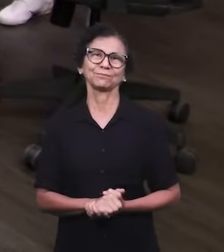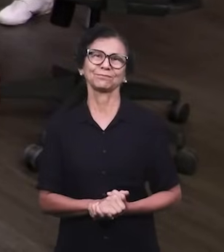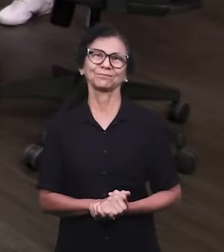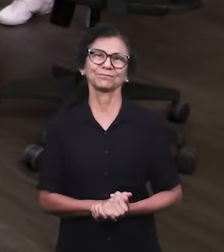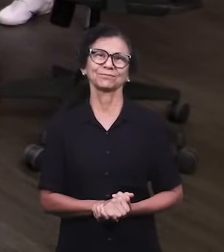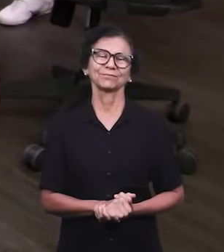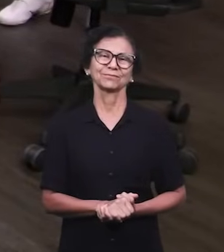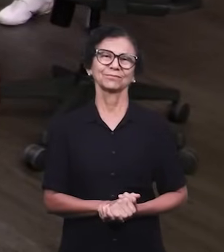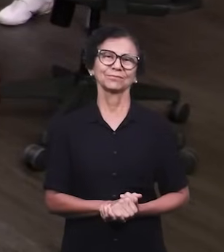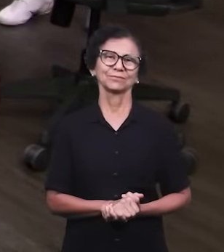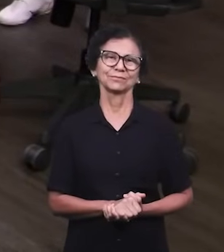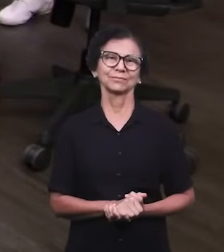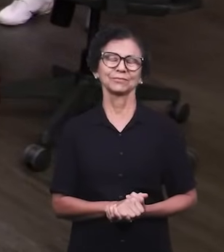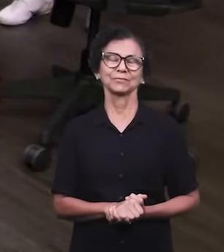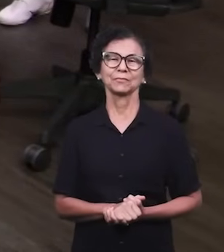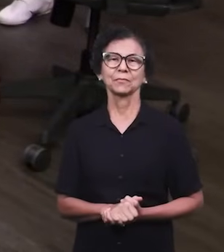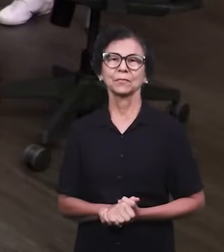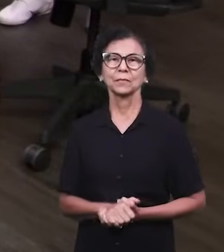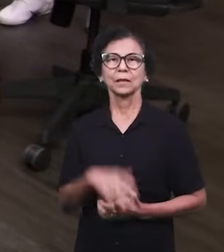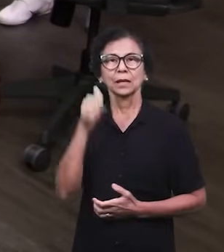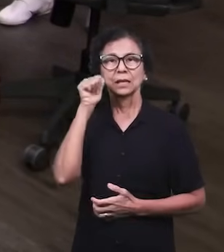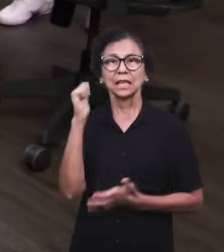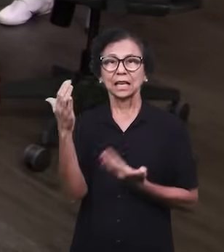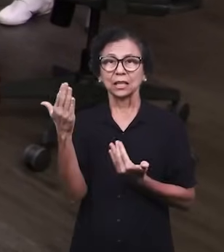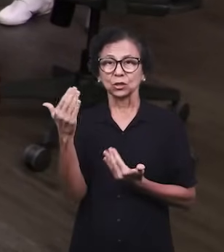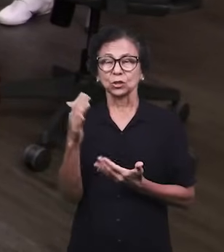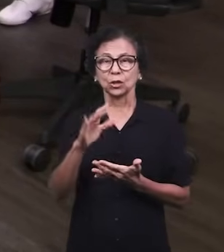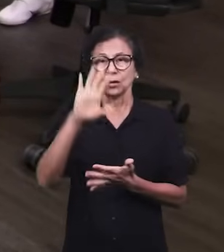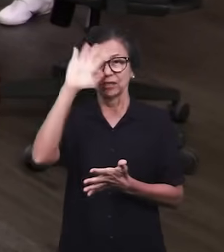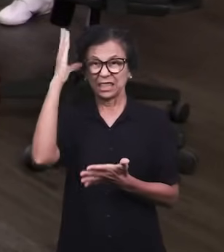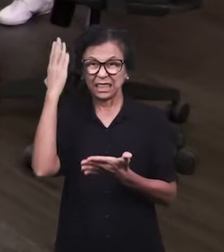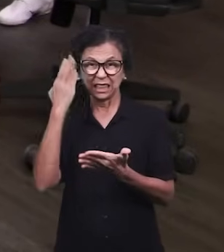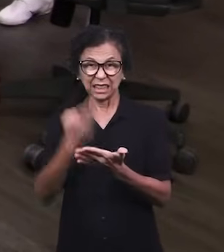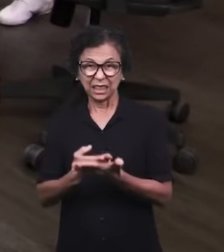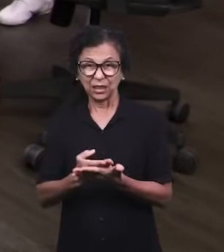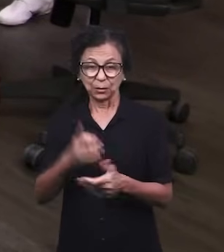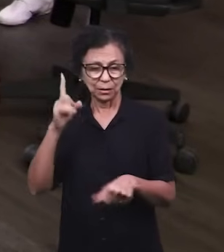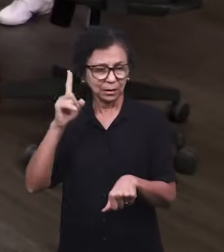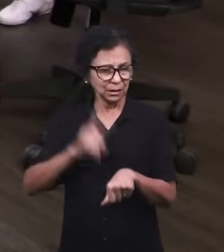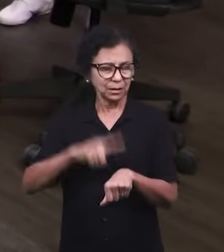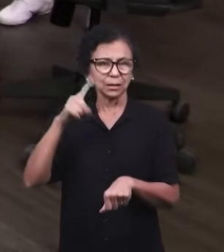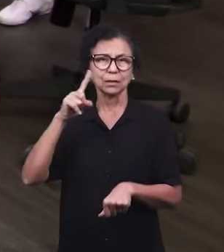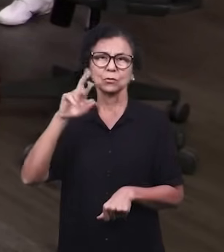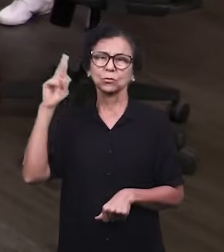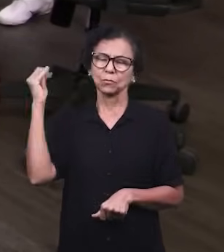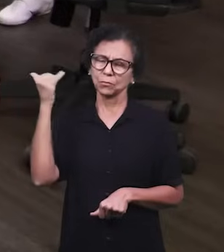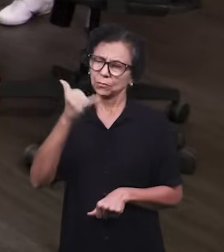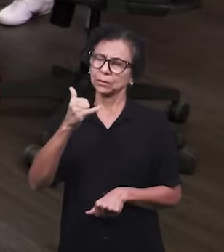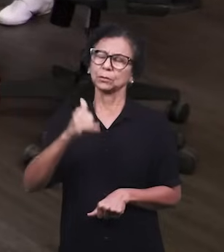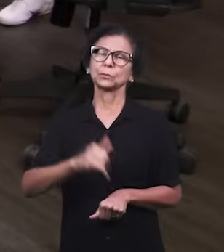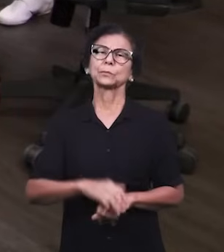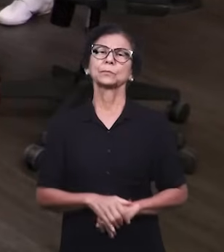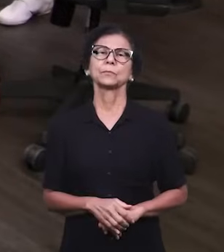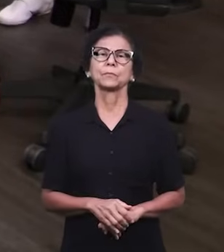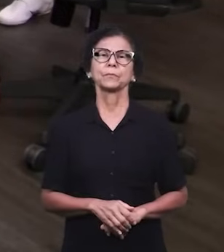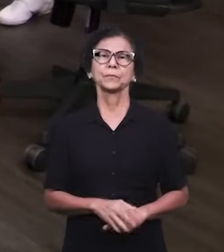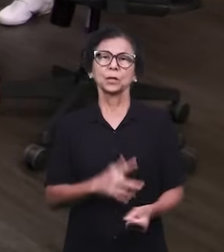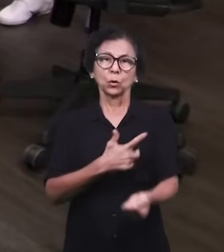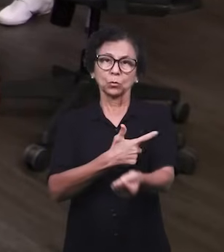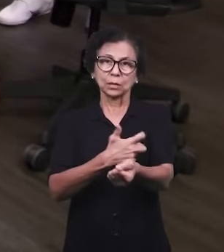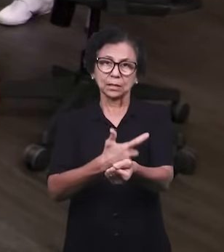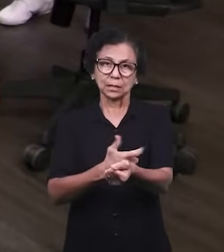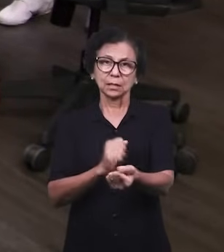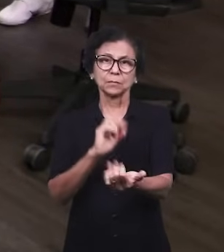na cura no momento que o Senhor falou. Ela não esperou para crer depois dos exames. Os exames vieram apenas para confirmar